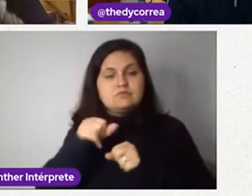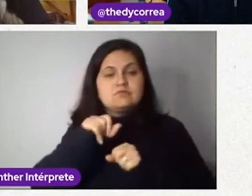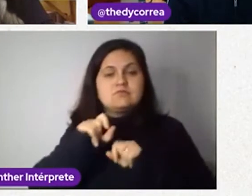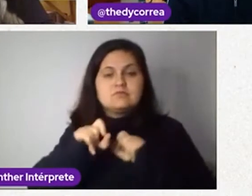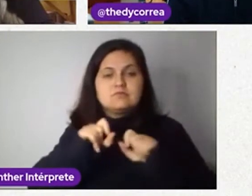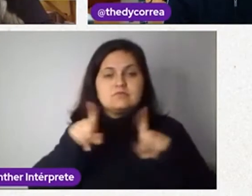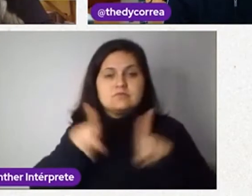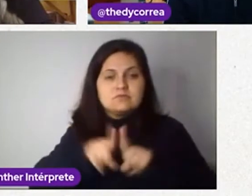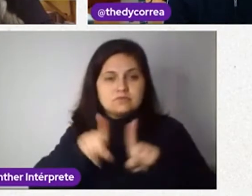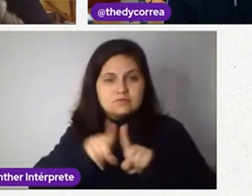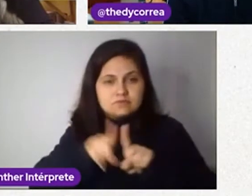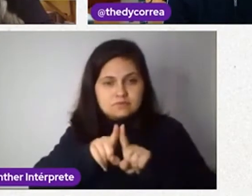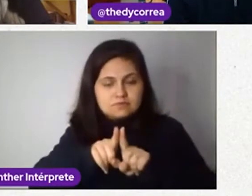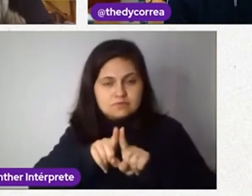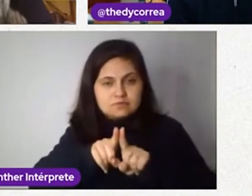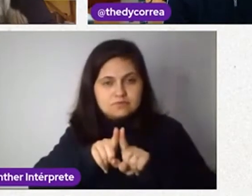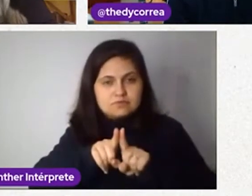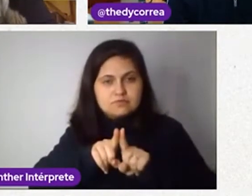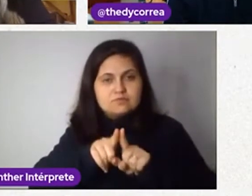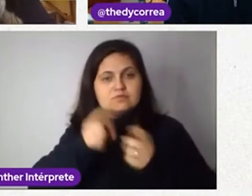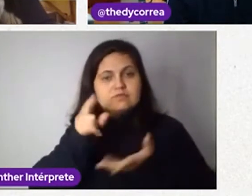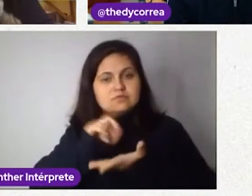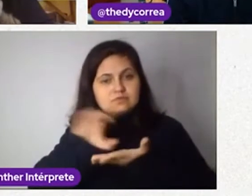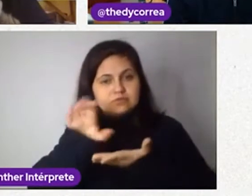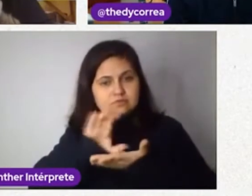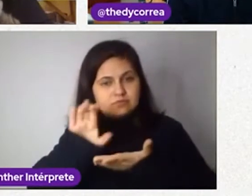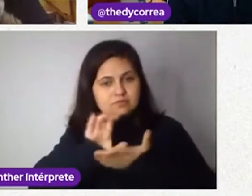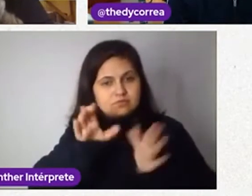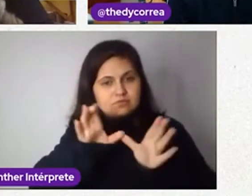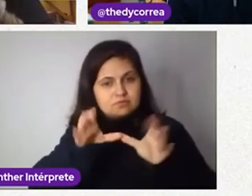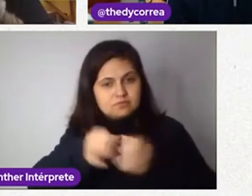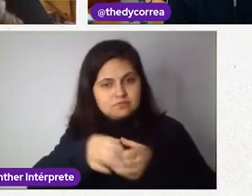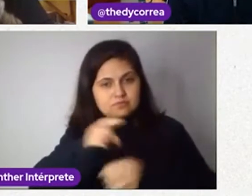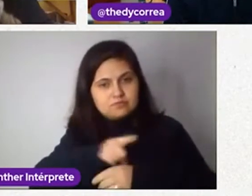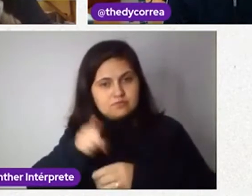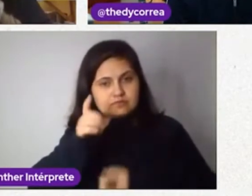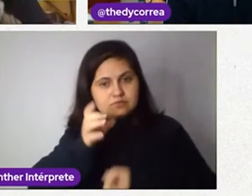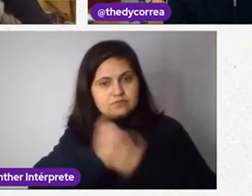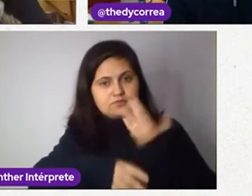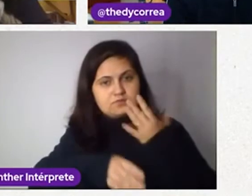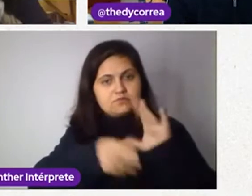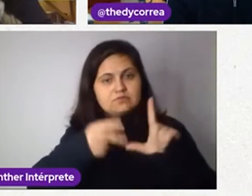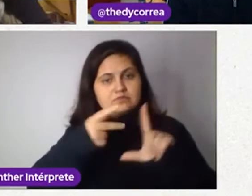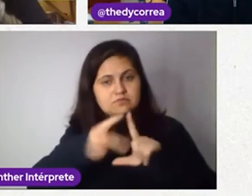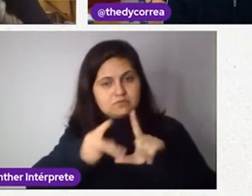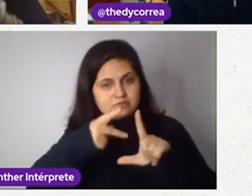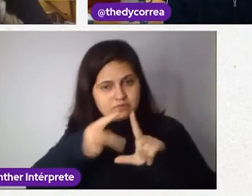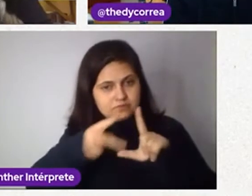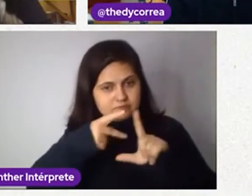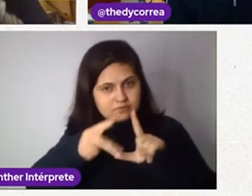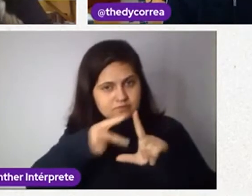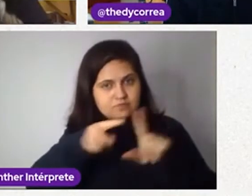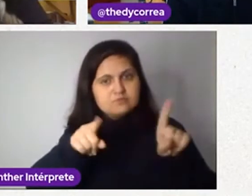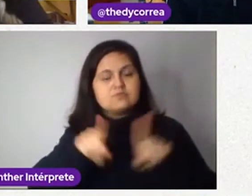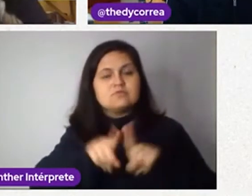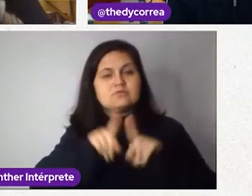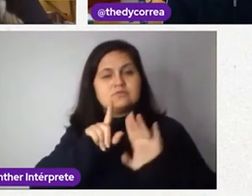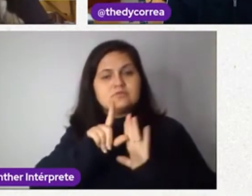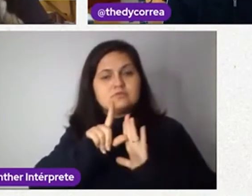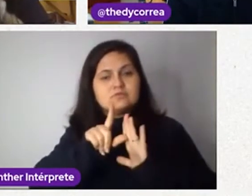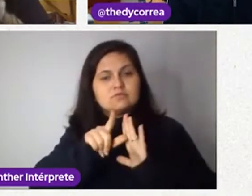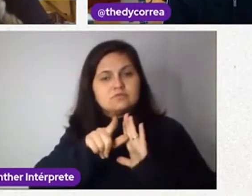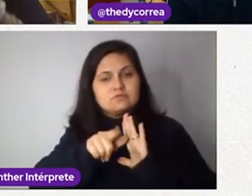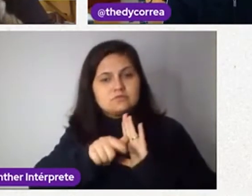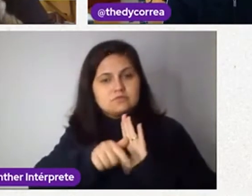também foi um financiamento coletivo, vocês lançaram através de uma plataforma, né? E depois,